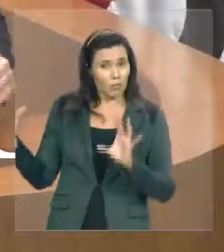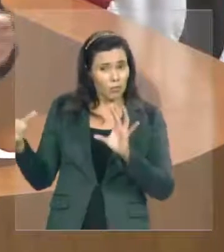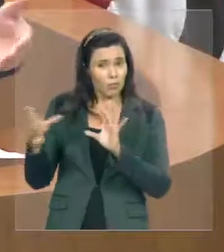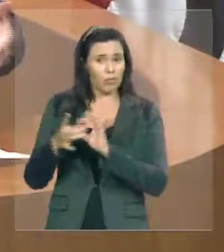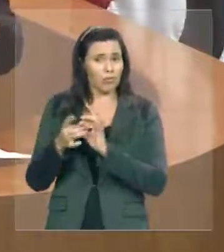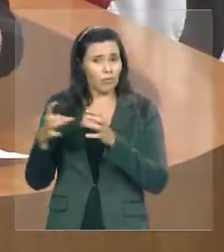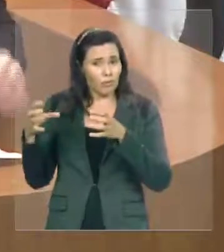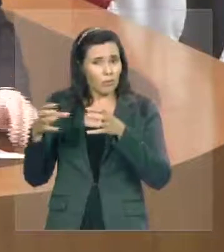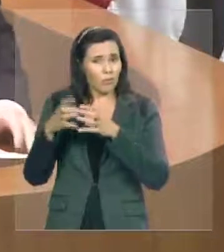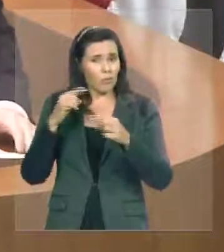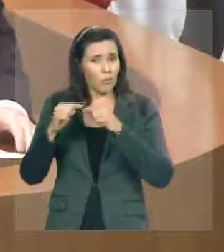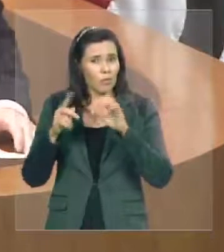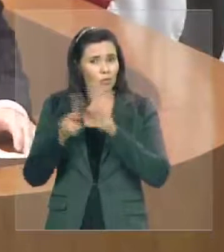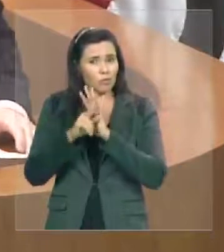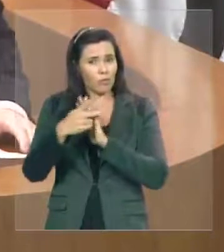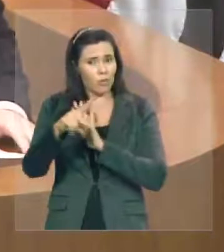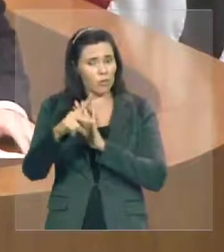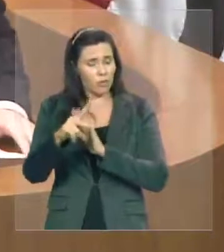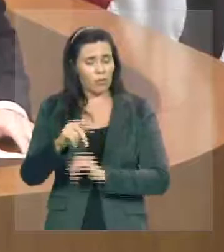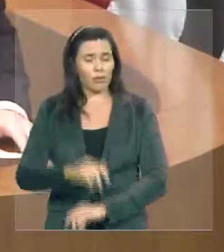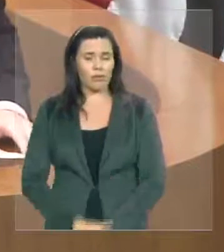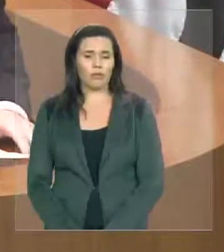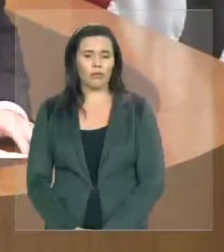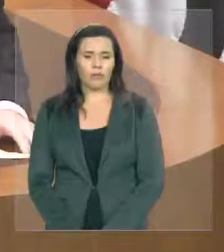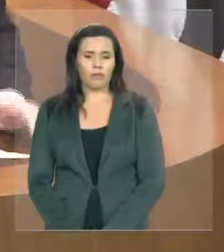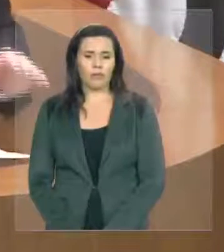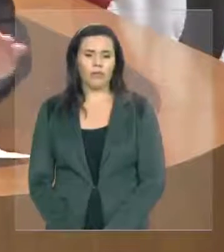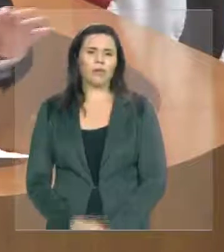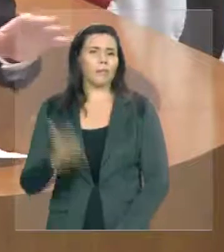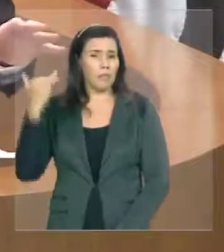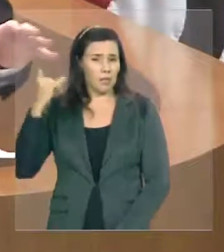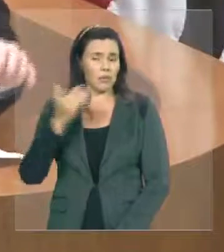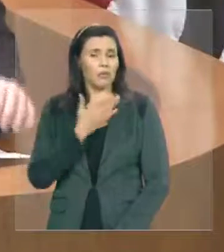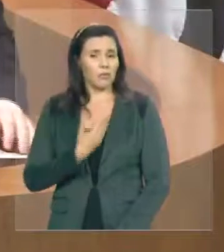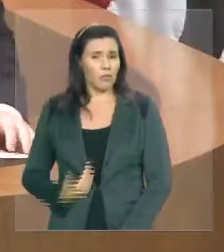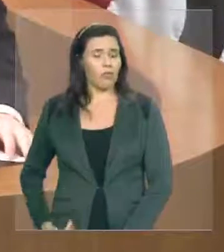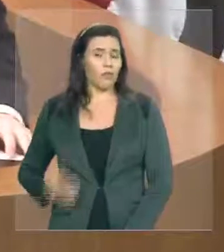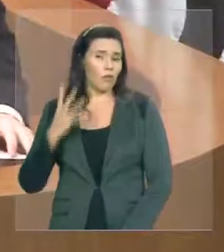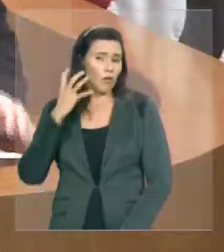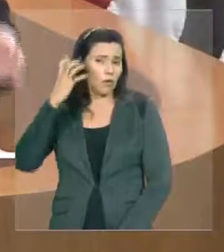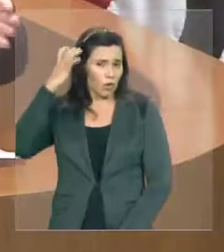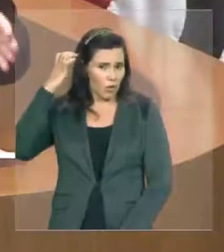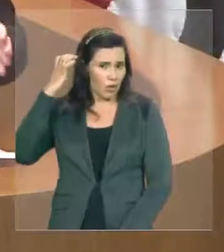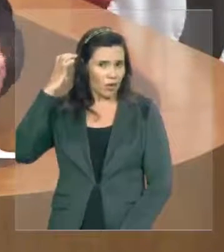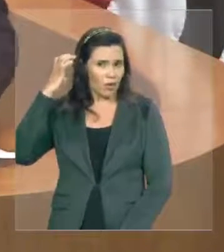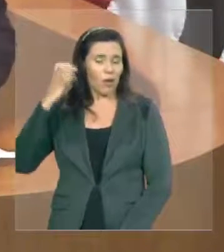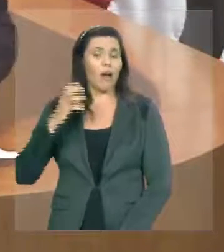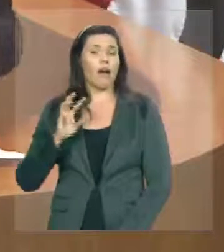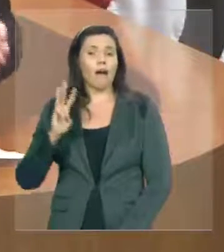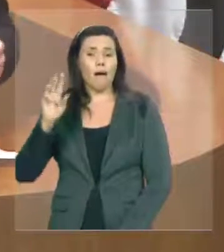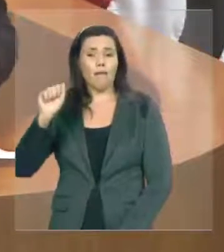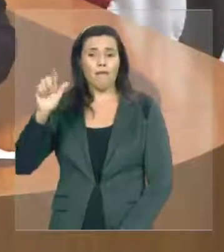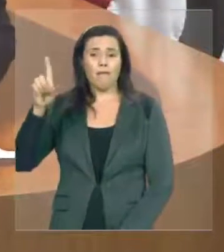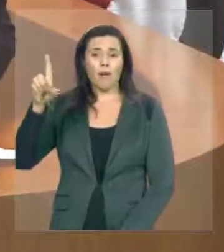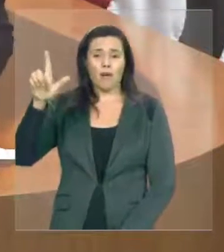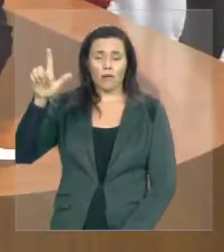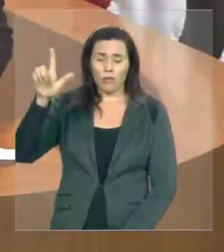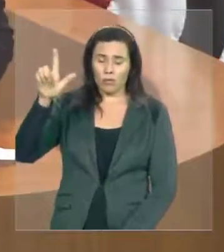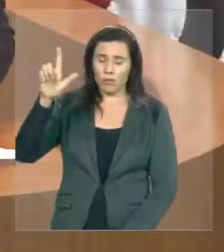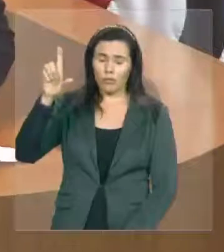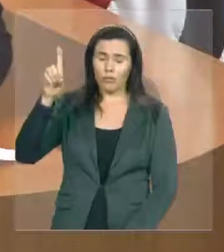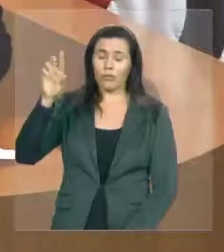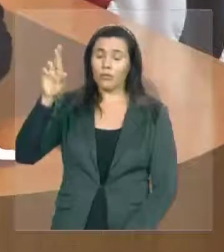em um dos governos da ex-governadora Rosiana. Mas esse não é o assunto principal, eu queria apenas fazer